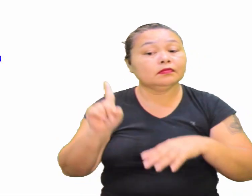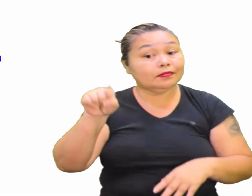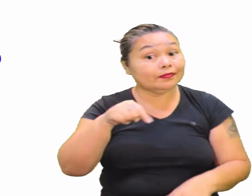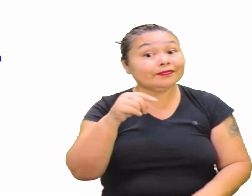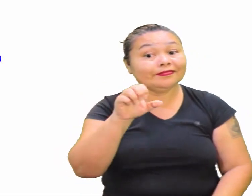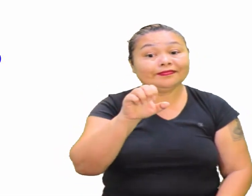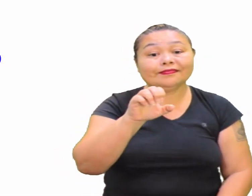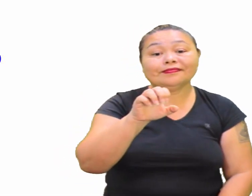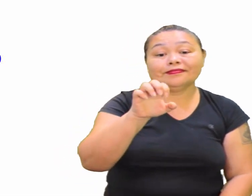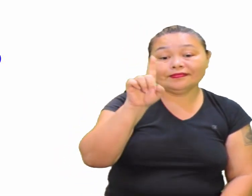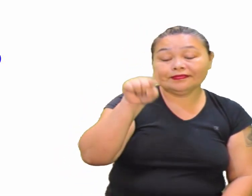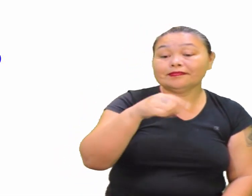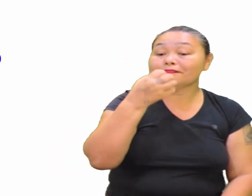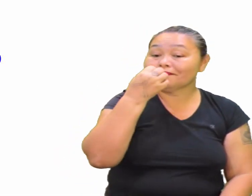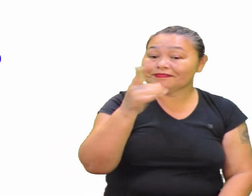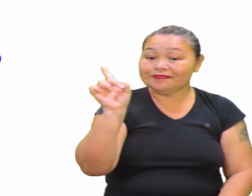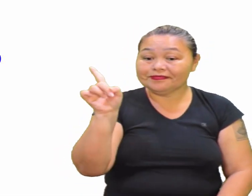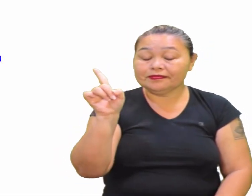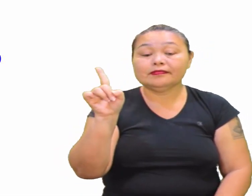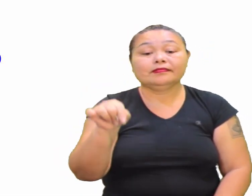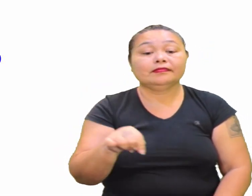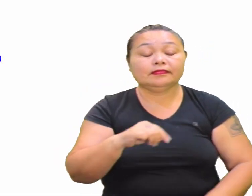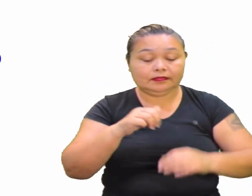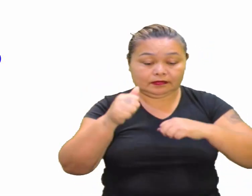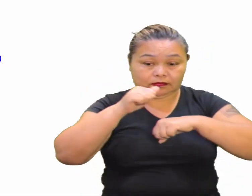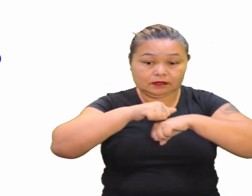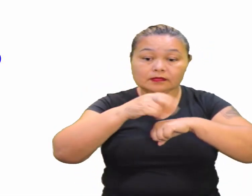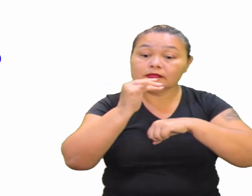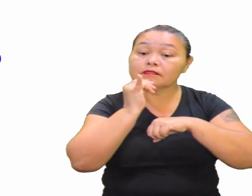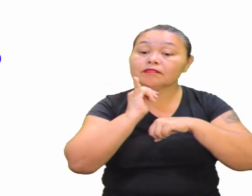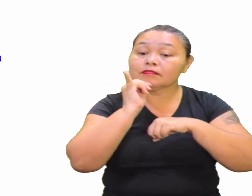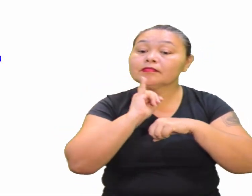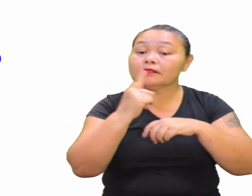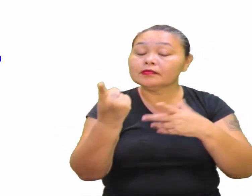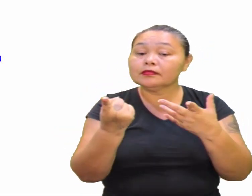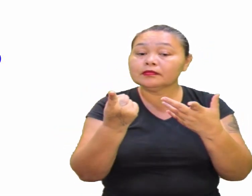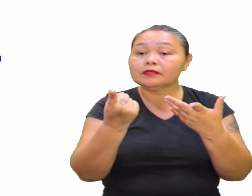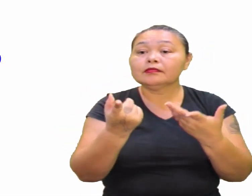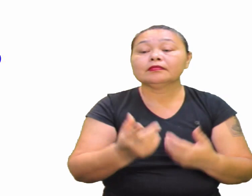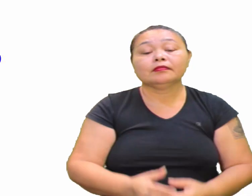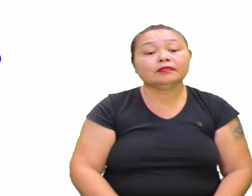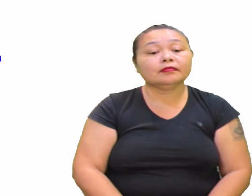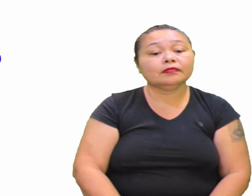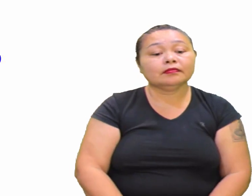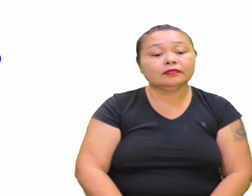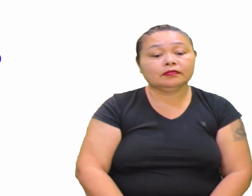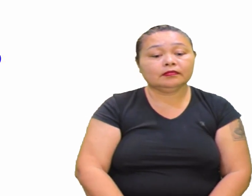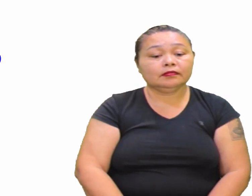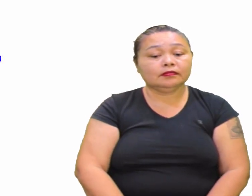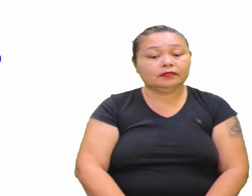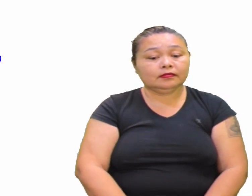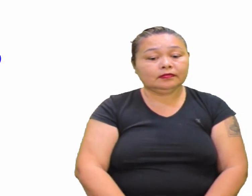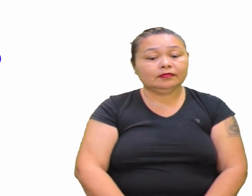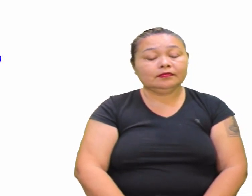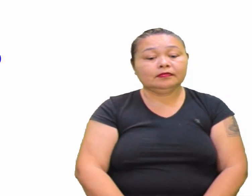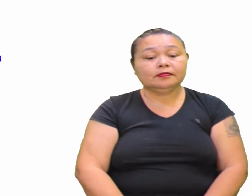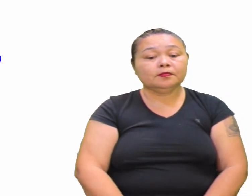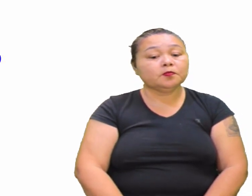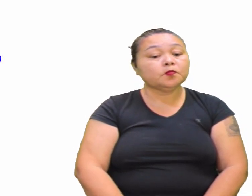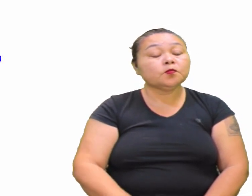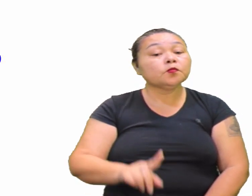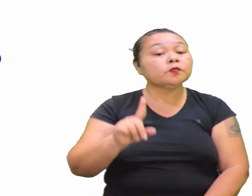positiva. É algo super positivo aí, esse exemplo aí que nós estamos dando, né, com relação a esse tipo de